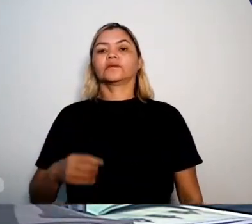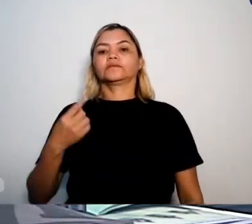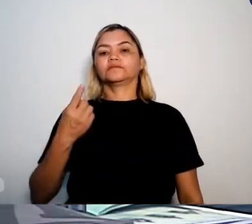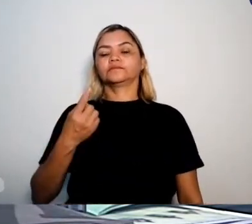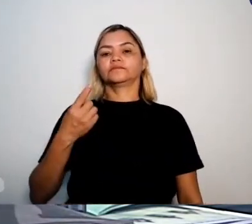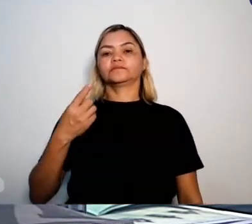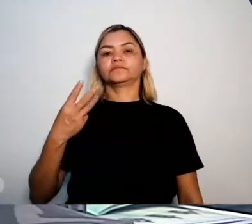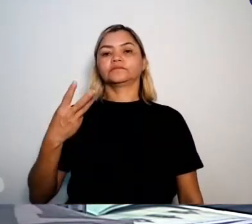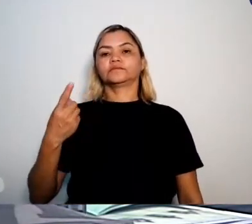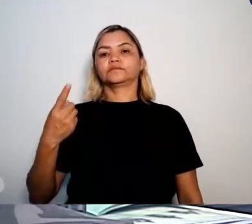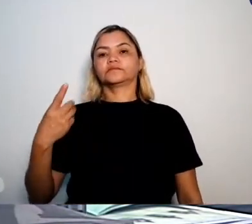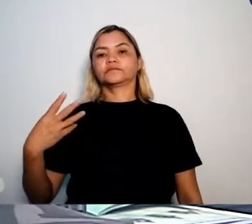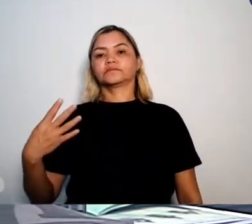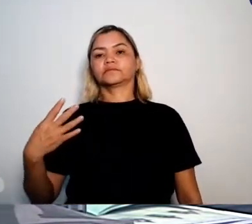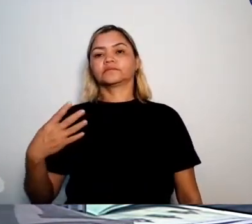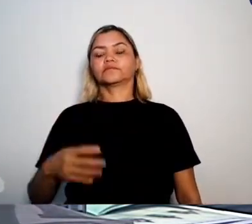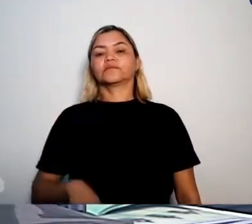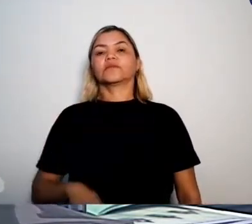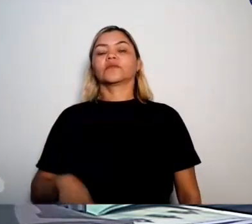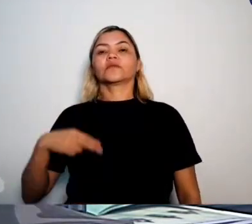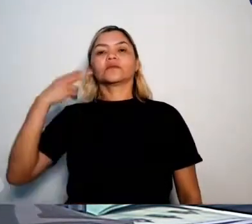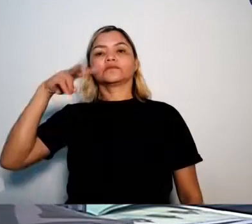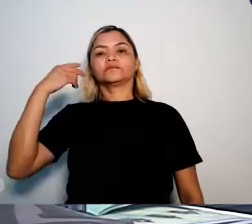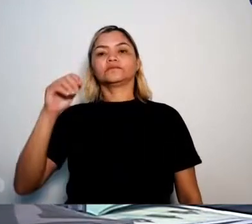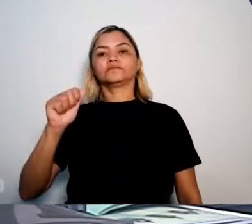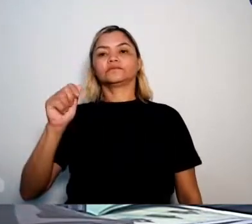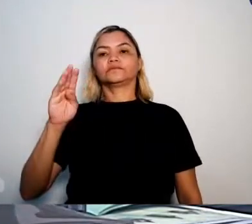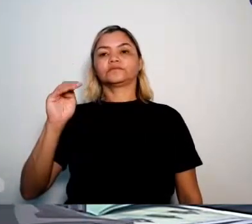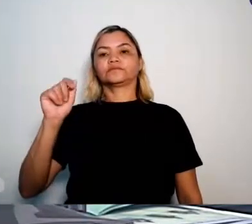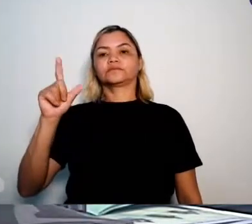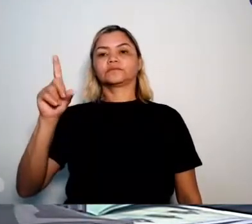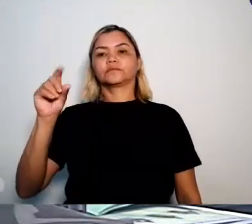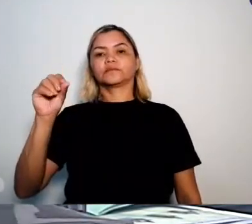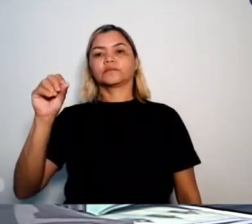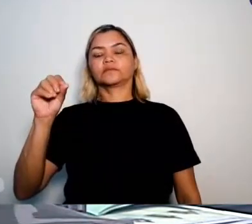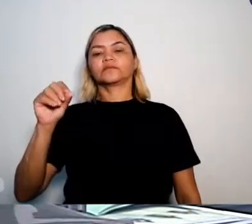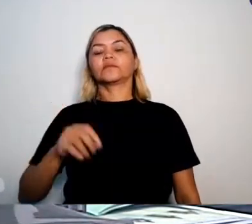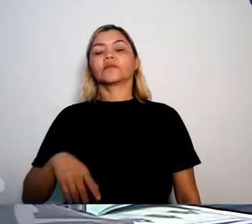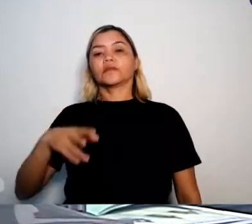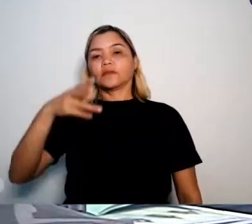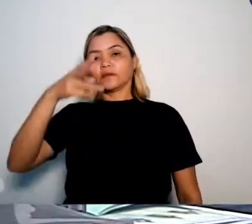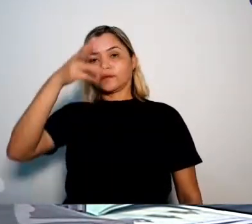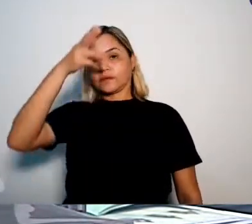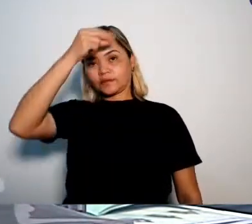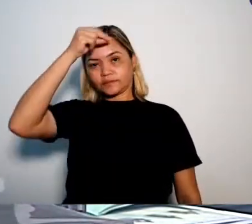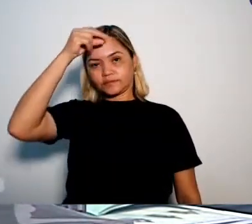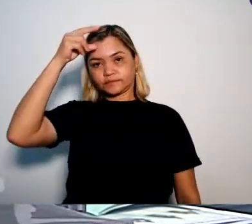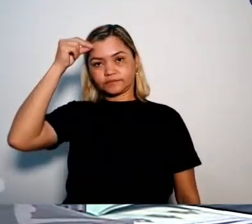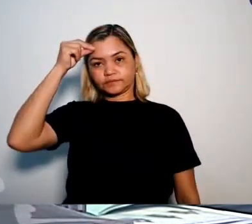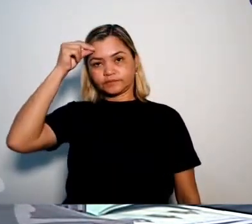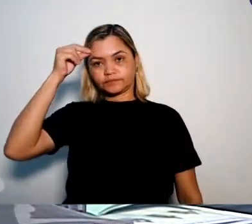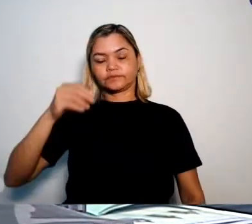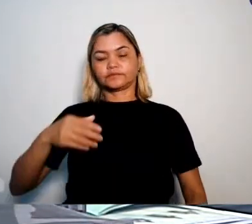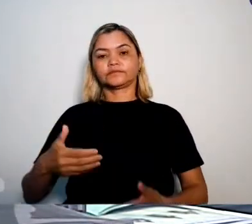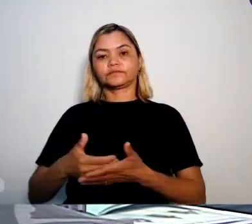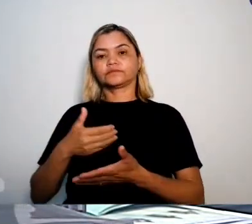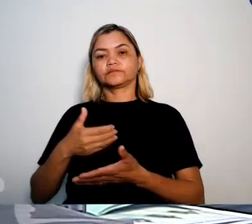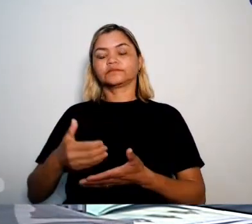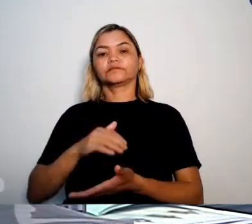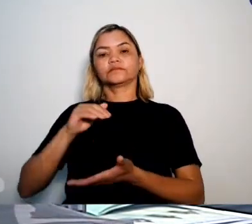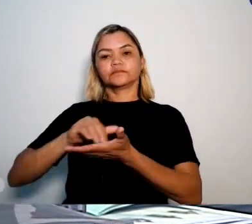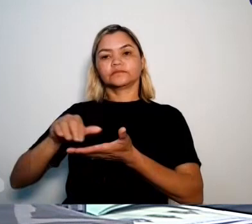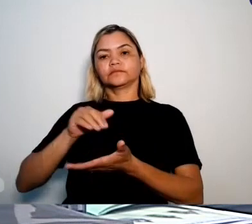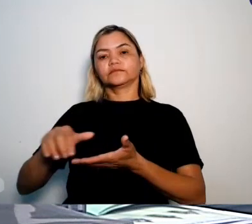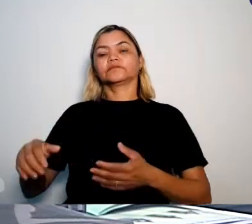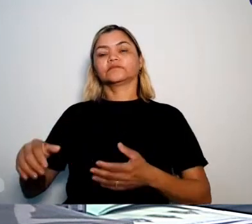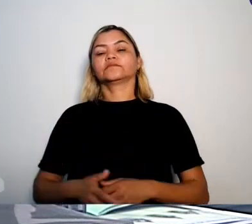1314, de autoria do vereador Abelardo, ao prefeito municipal e secretário municipal de